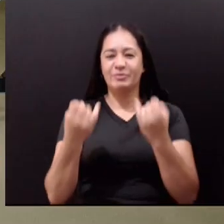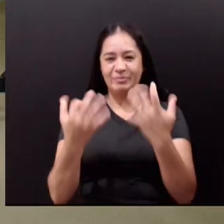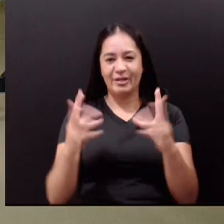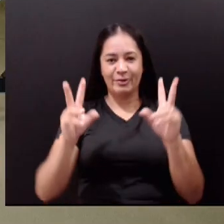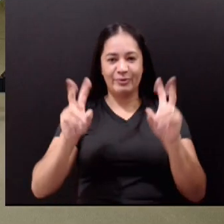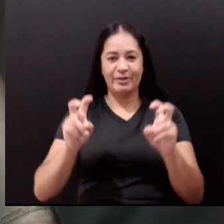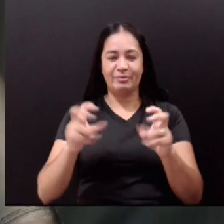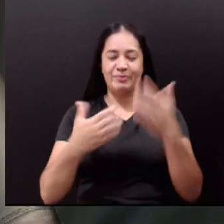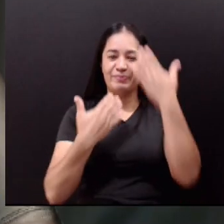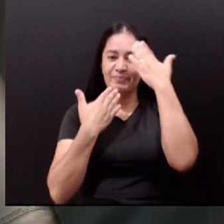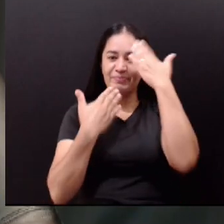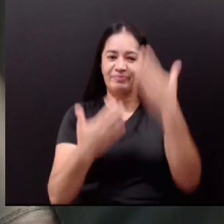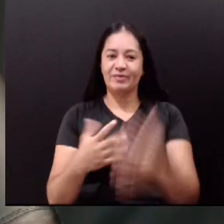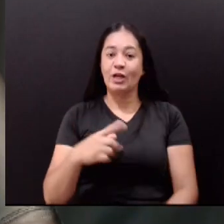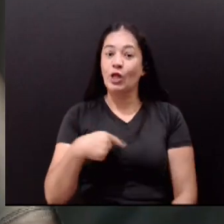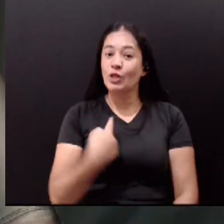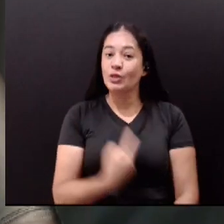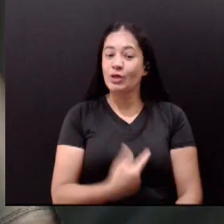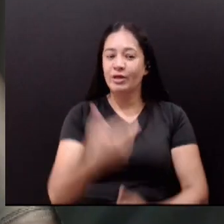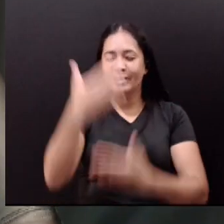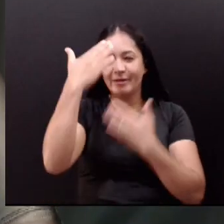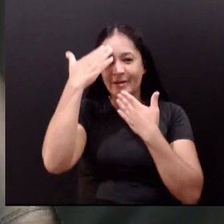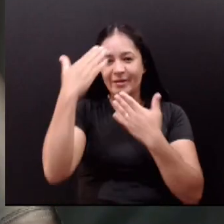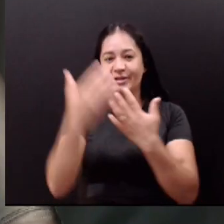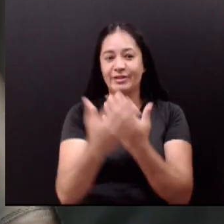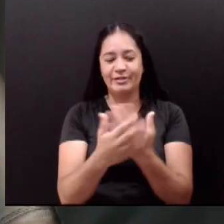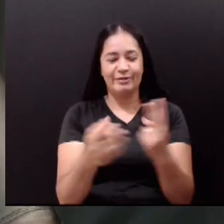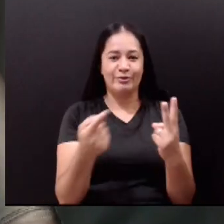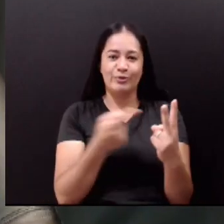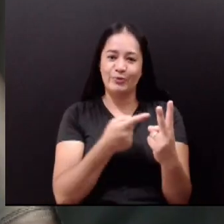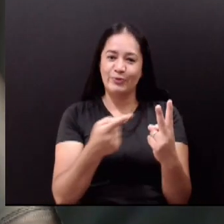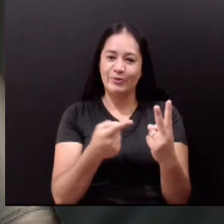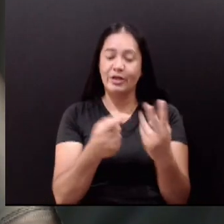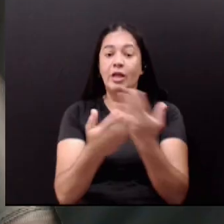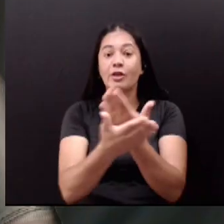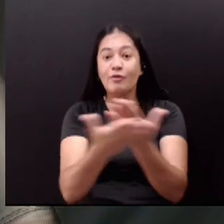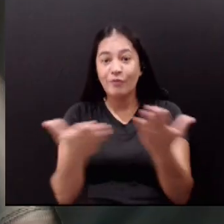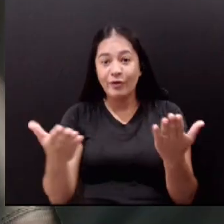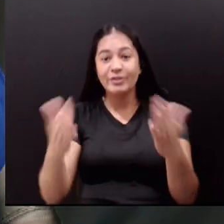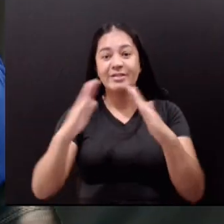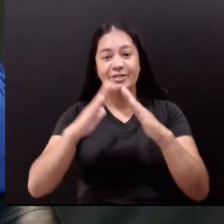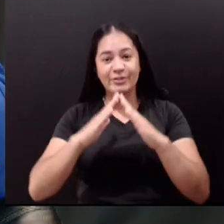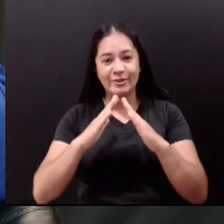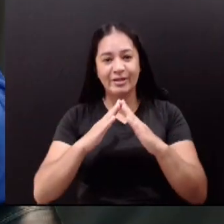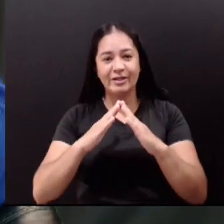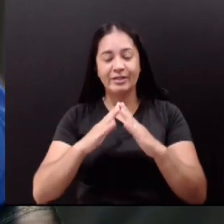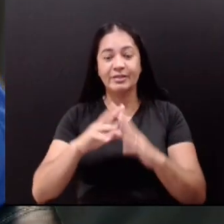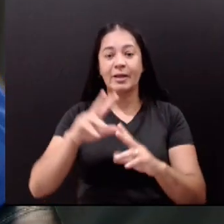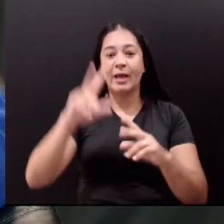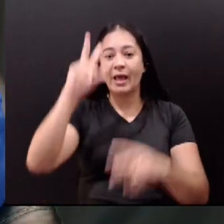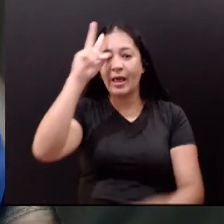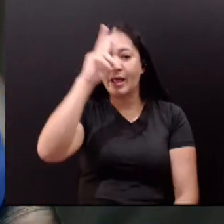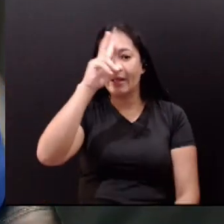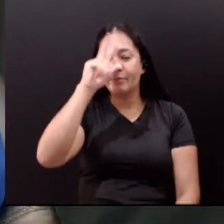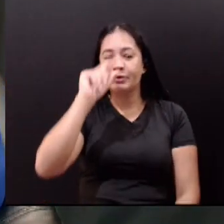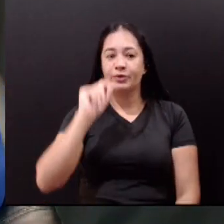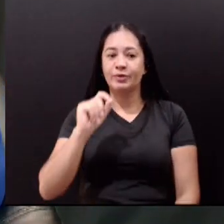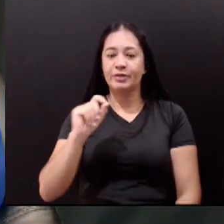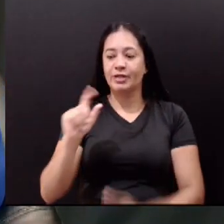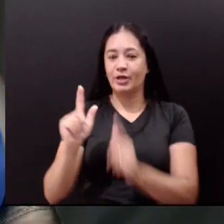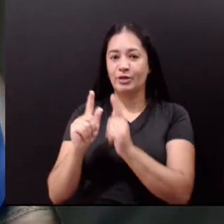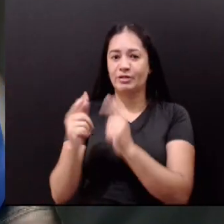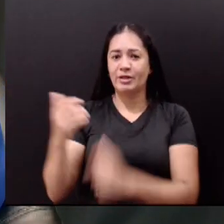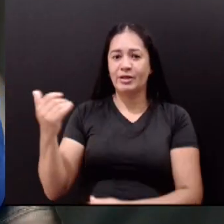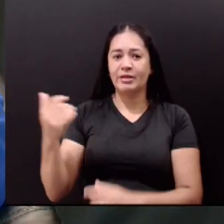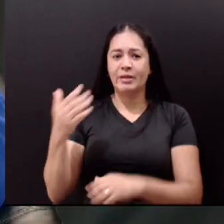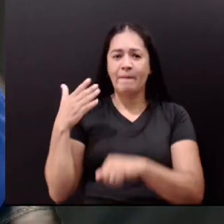que agradecemos aos nossos entrevistados, agradecemos você de casa. Só lembrando, pessoal, que assim, a produção está falando que teve muita participação.